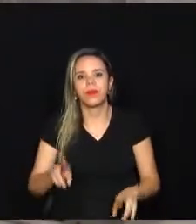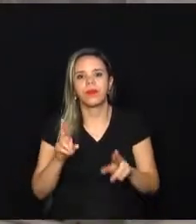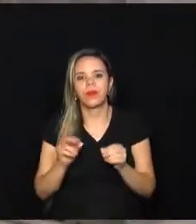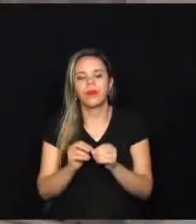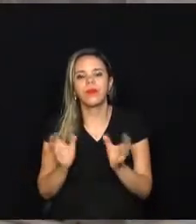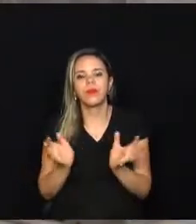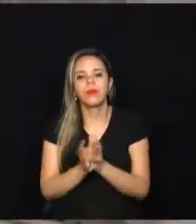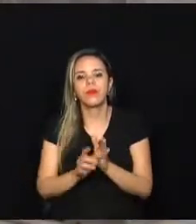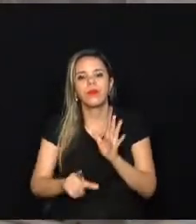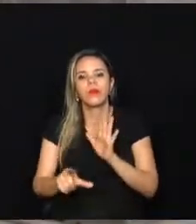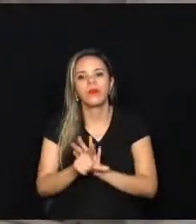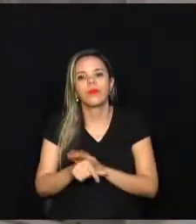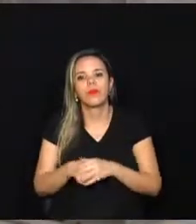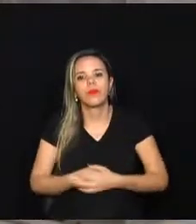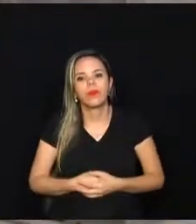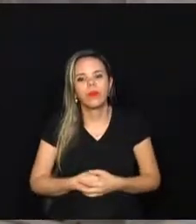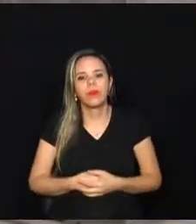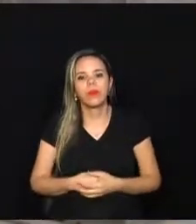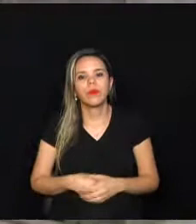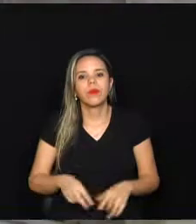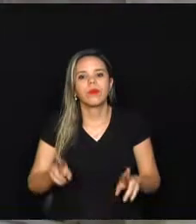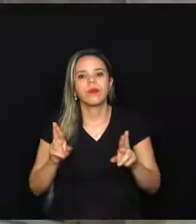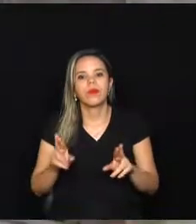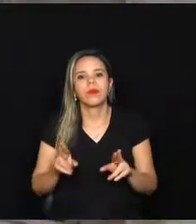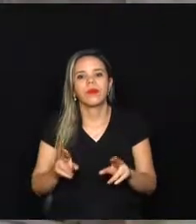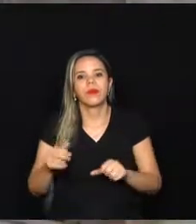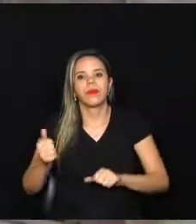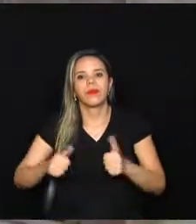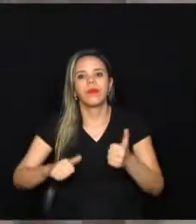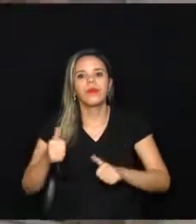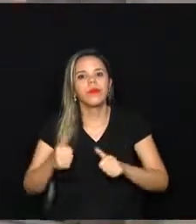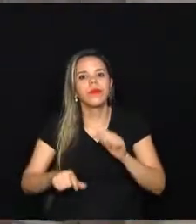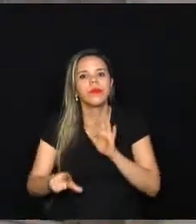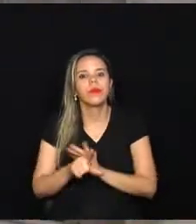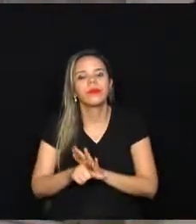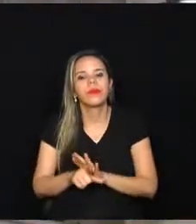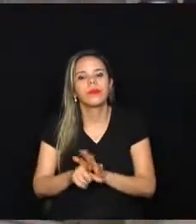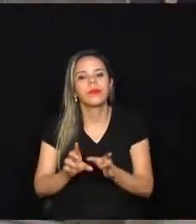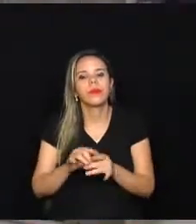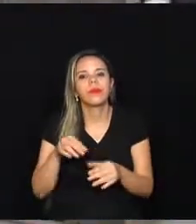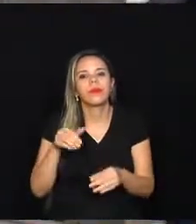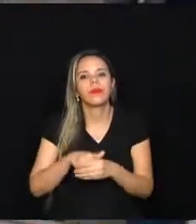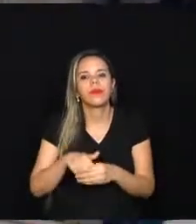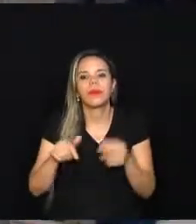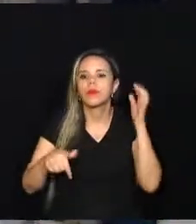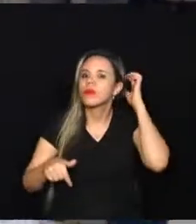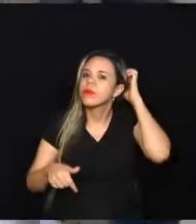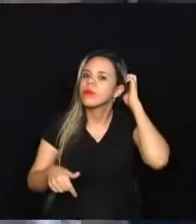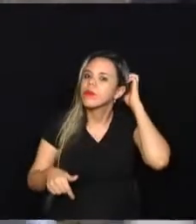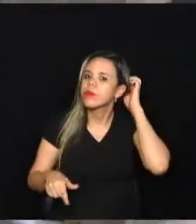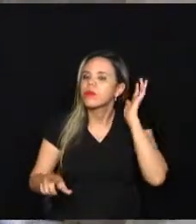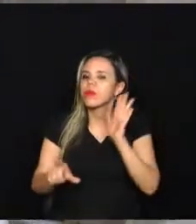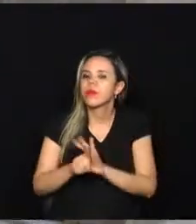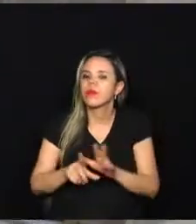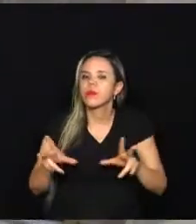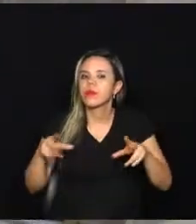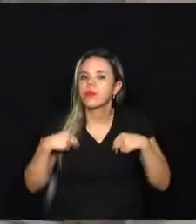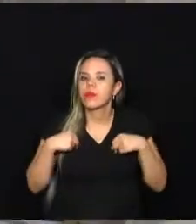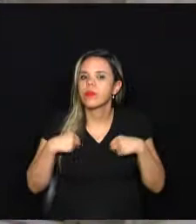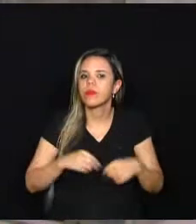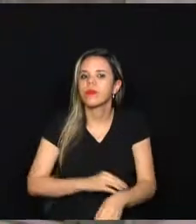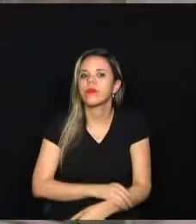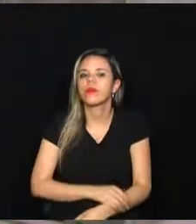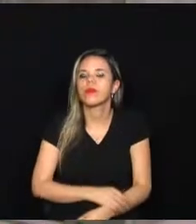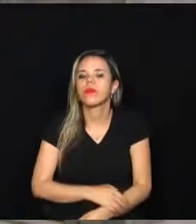Comissão de Legalidade, esperamos que, em passando pela Comissão de Legalidade, ele seja votado aqui na legalidade e no mérito nesta